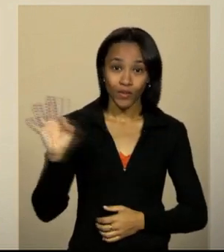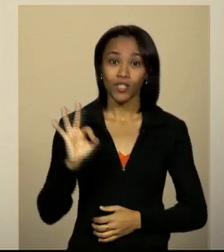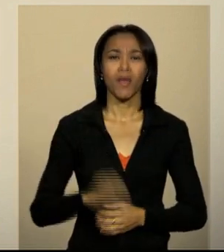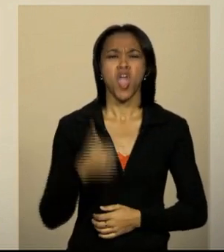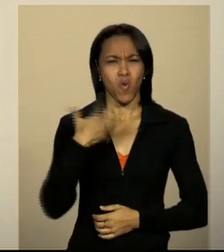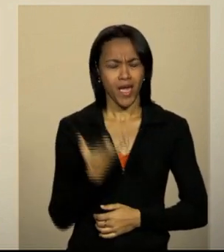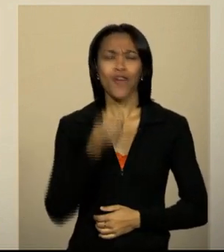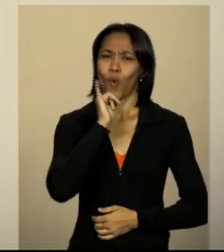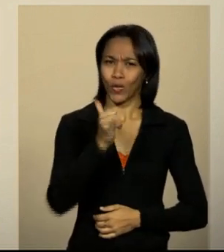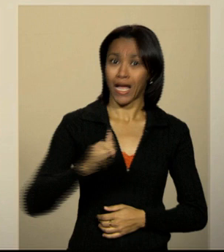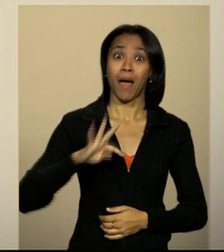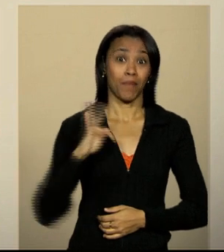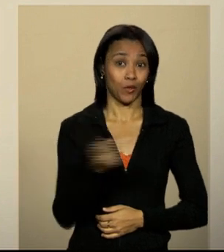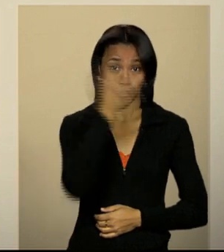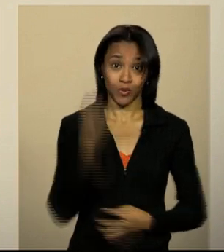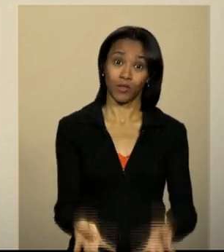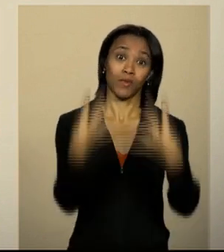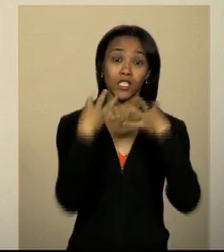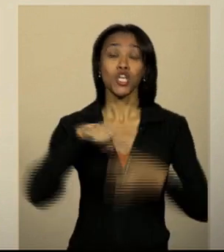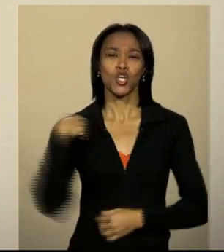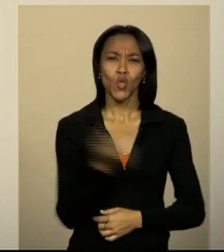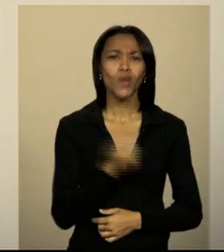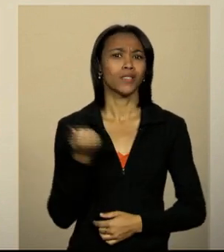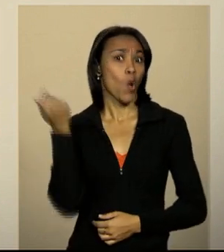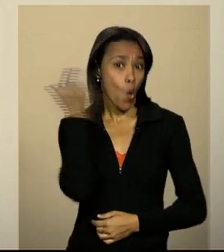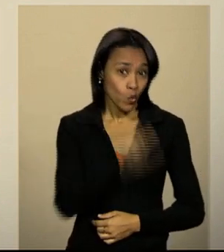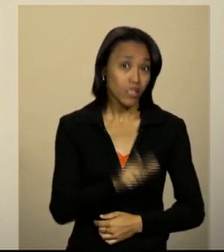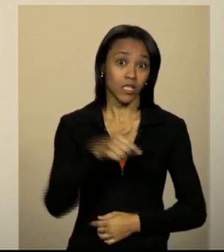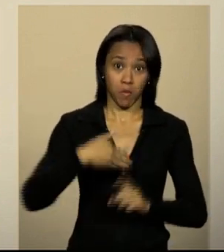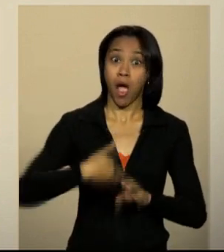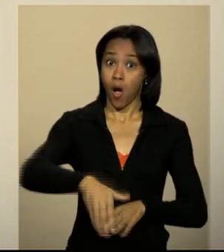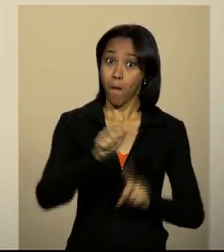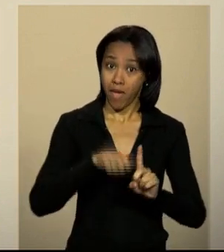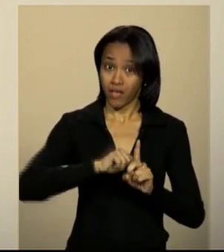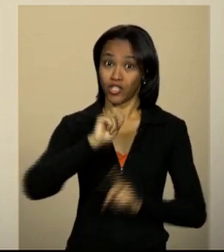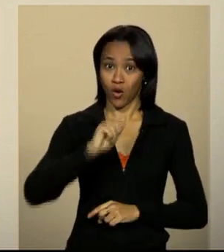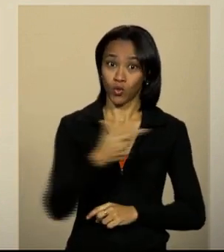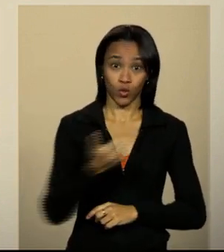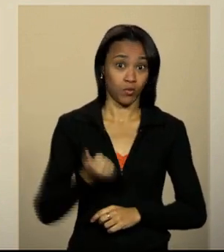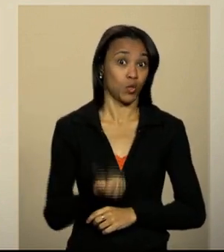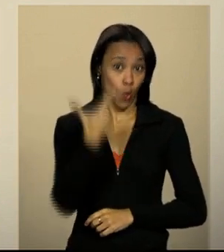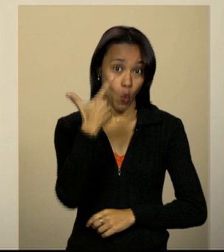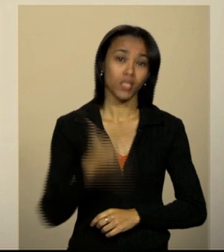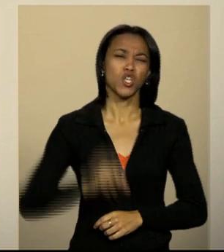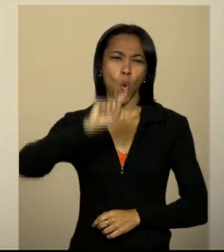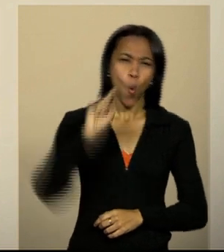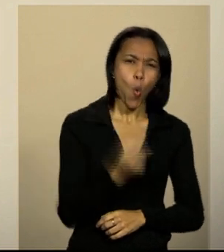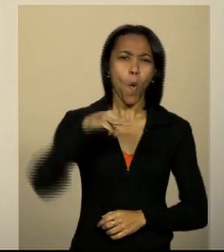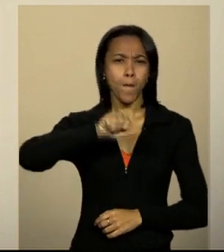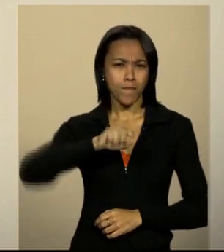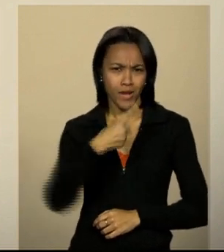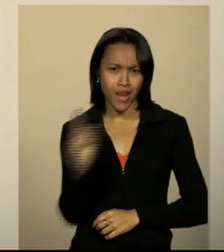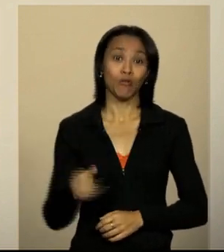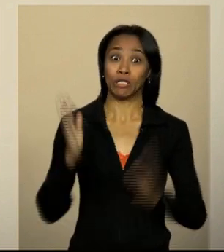eu quero contar para os nossos ouvintes que nós chegamos agora em agosto de 2012 a marca de um milhão de